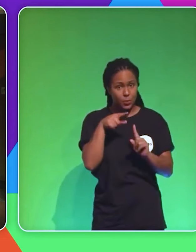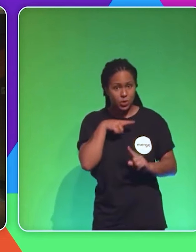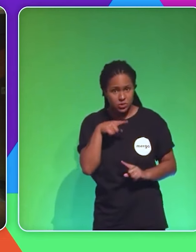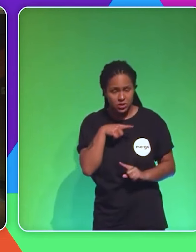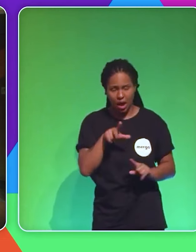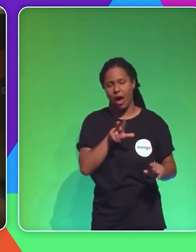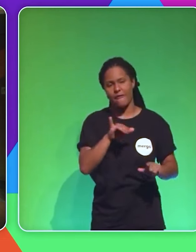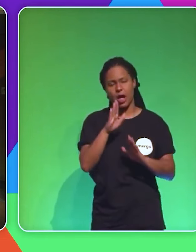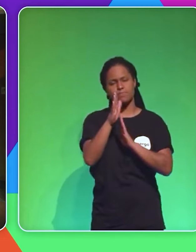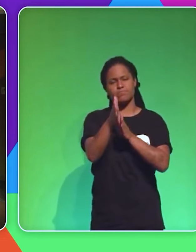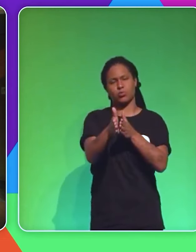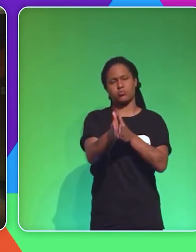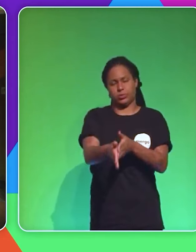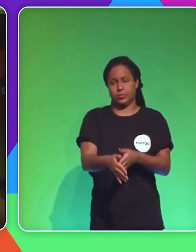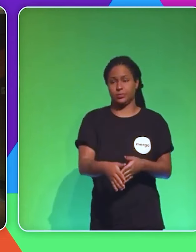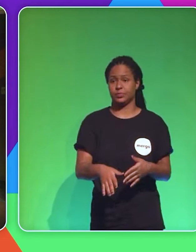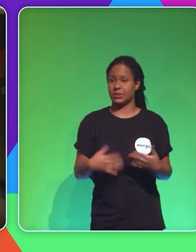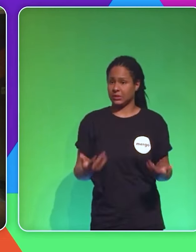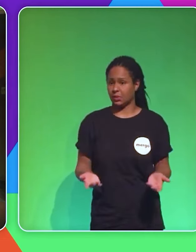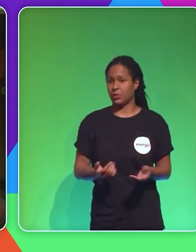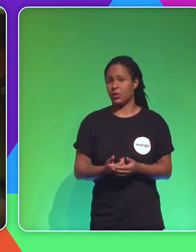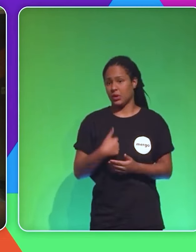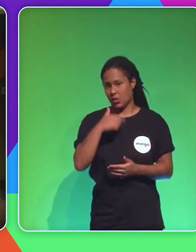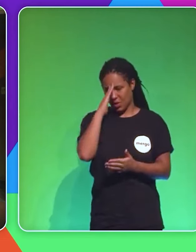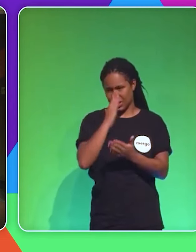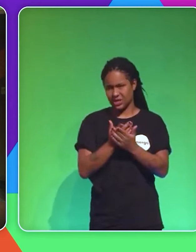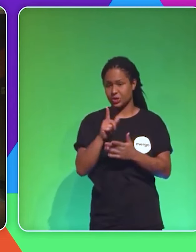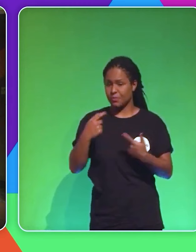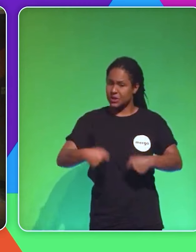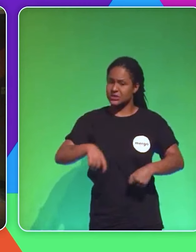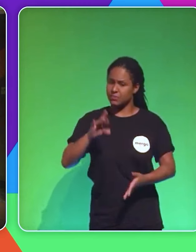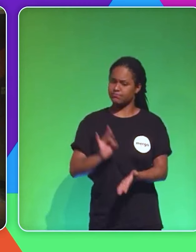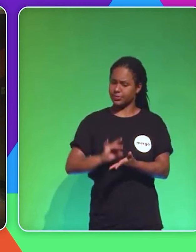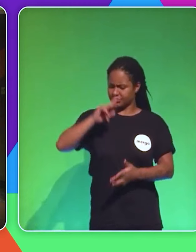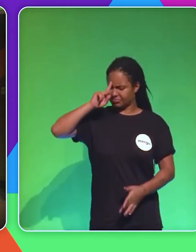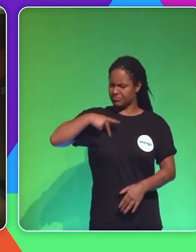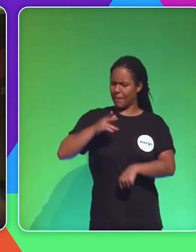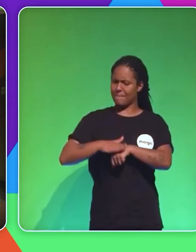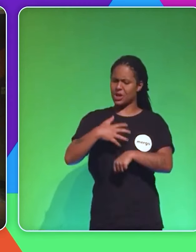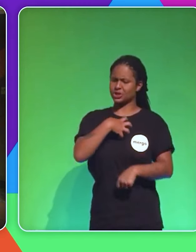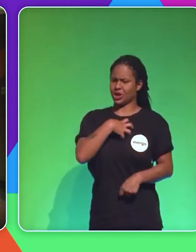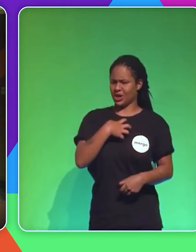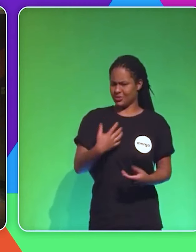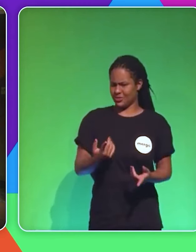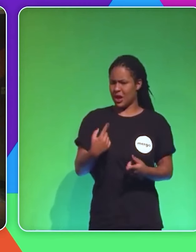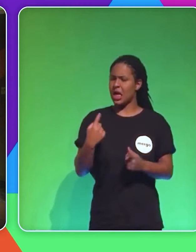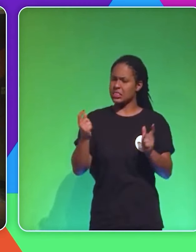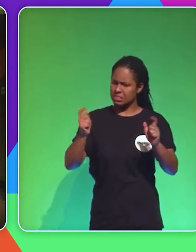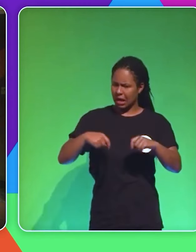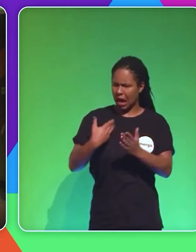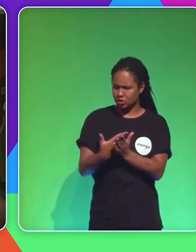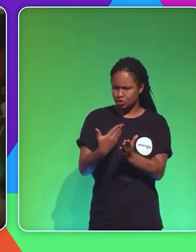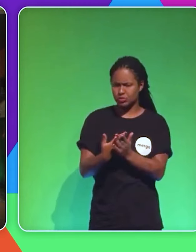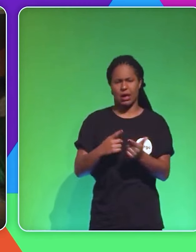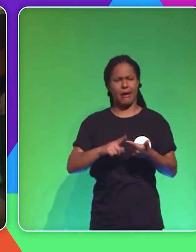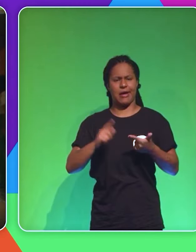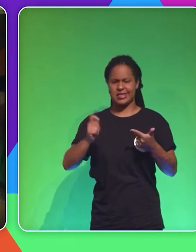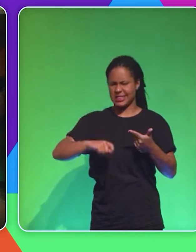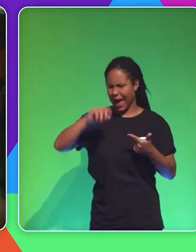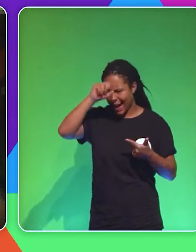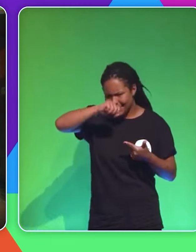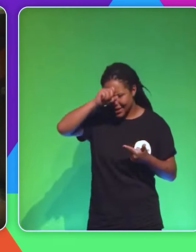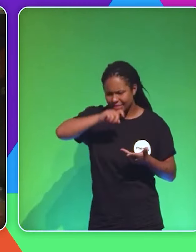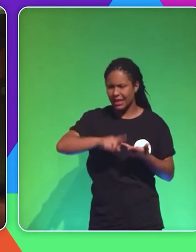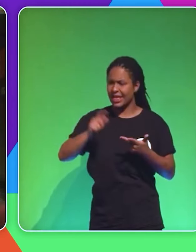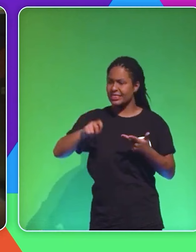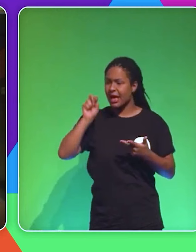sabe então eu acho que tem que ter autenticidade faz do seu jeito a gente pode estudar pode aprender pode ver as